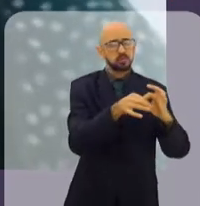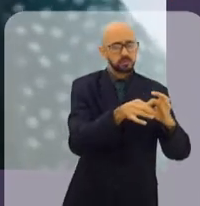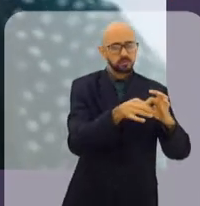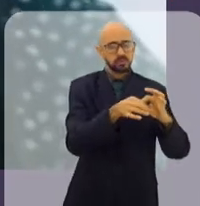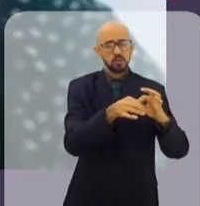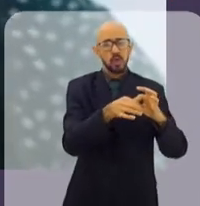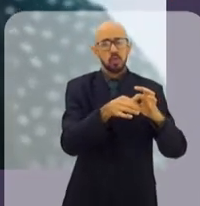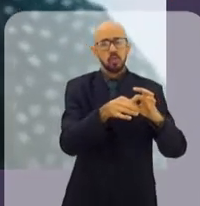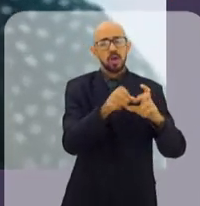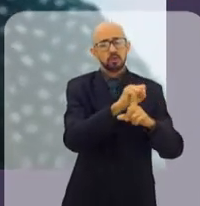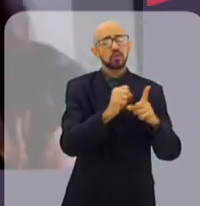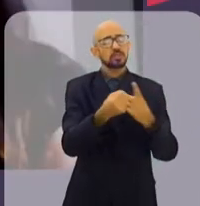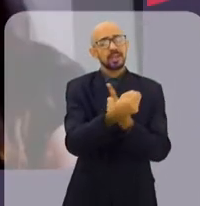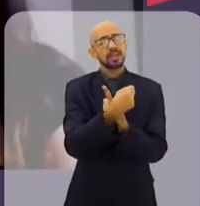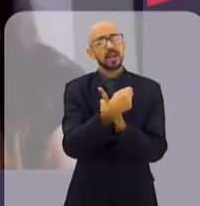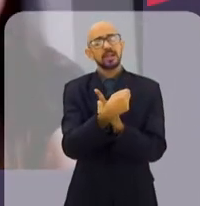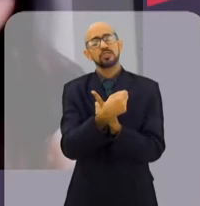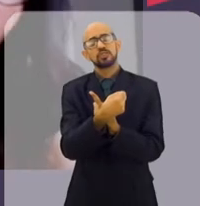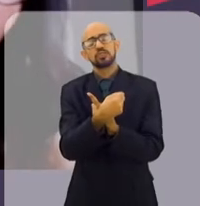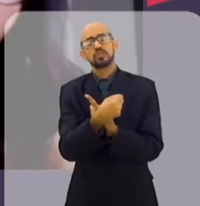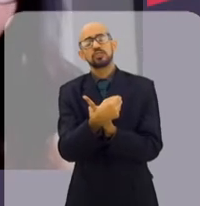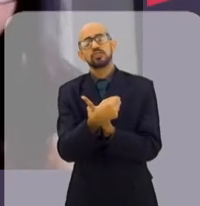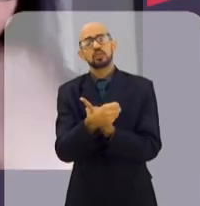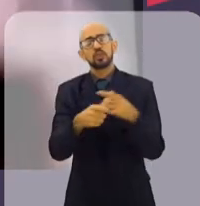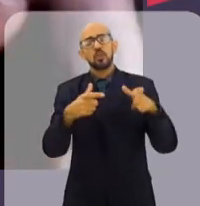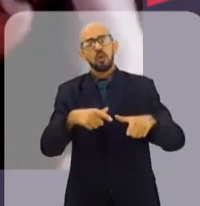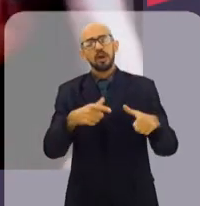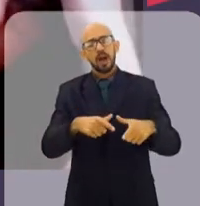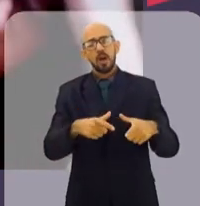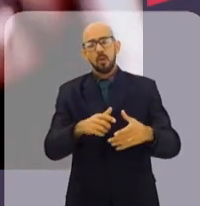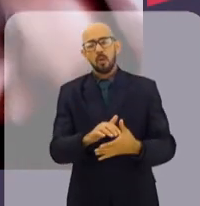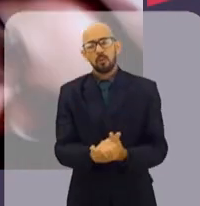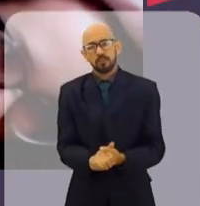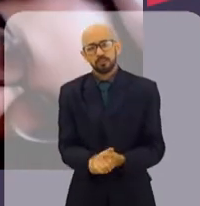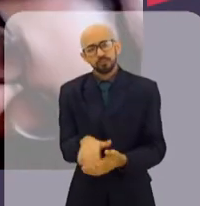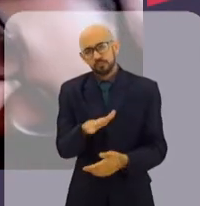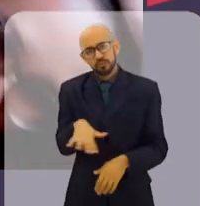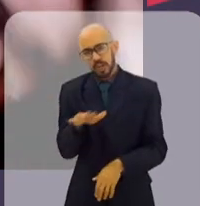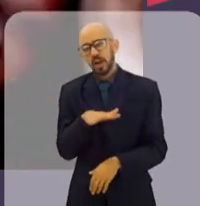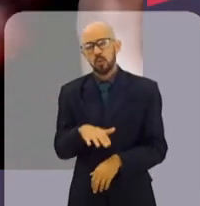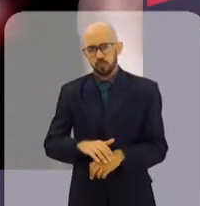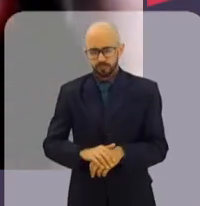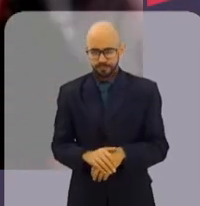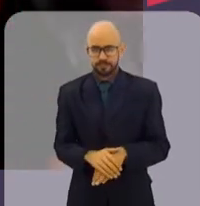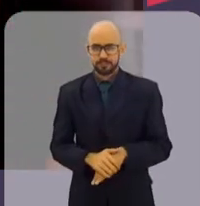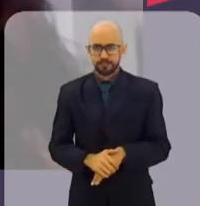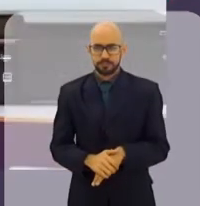tem com a sociedade local, a sociedade em geral.